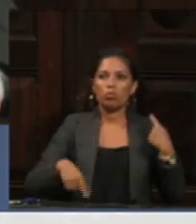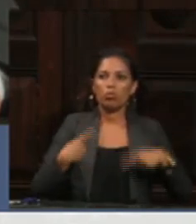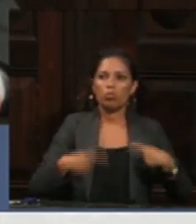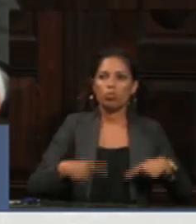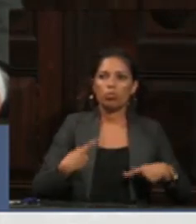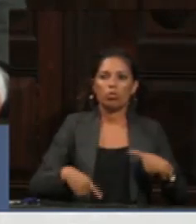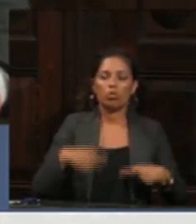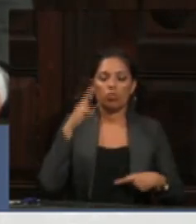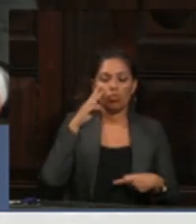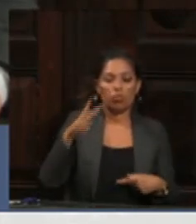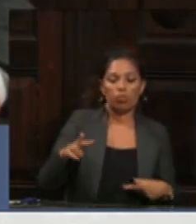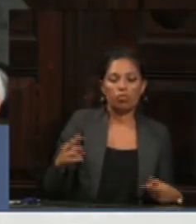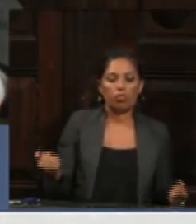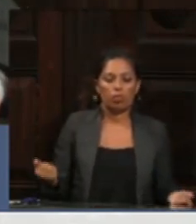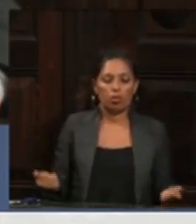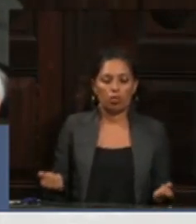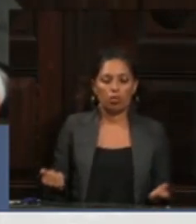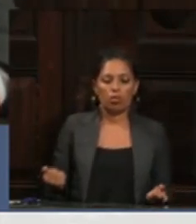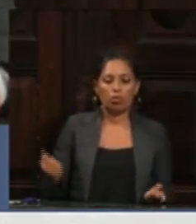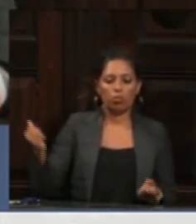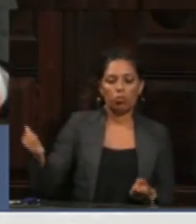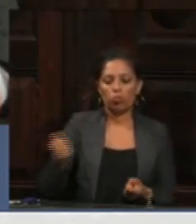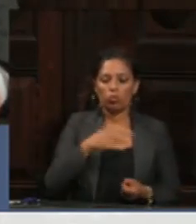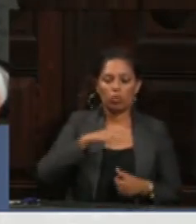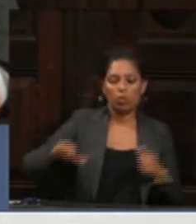Repensar Macaé, levando